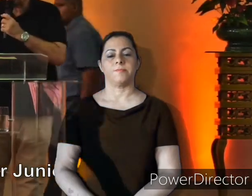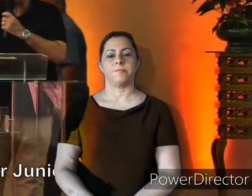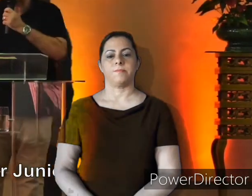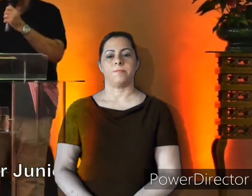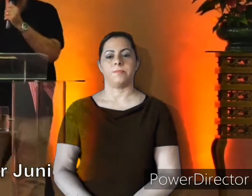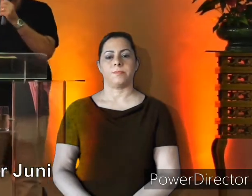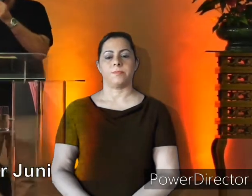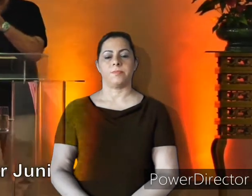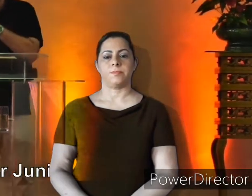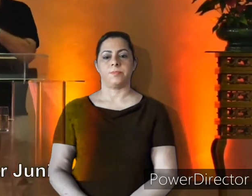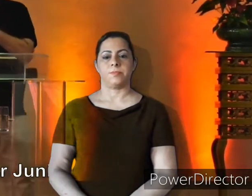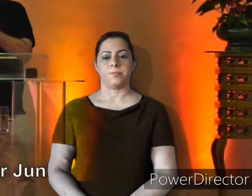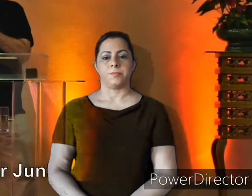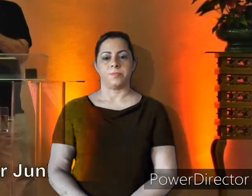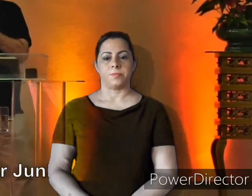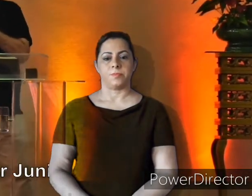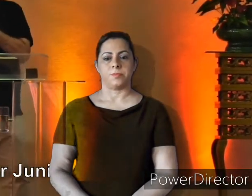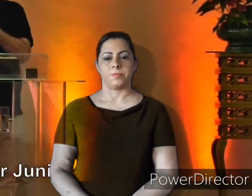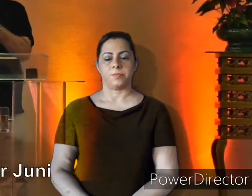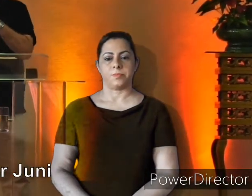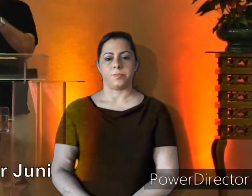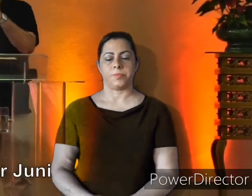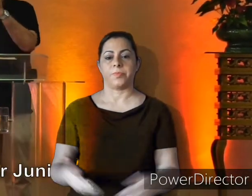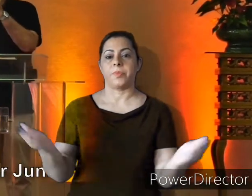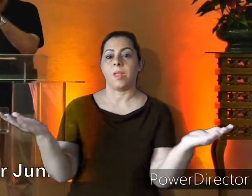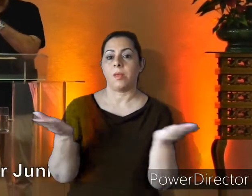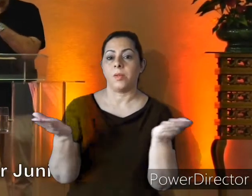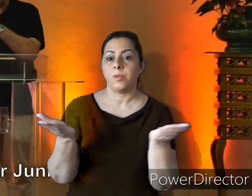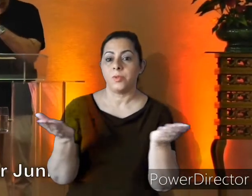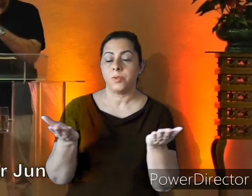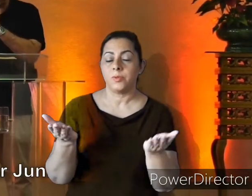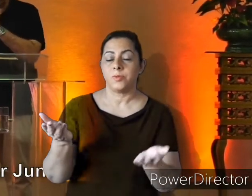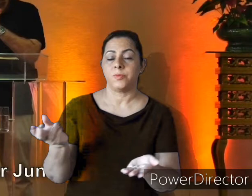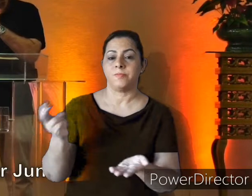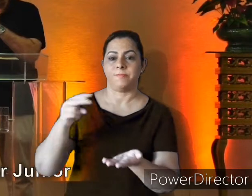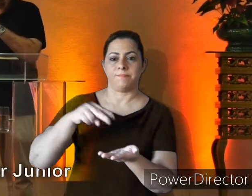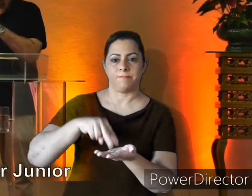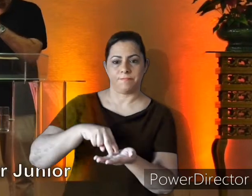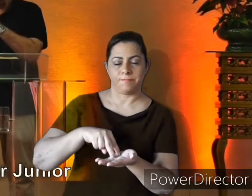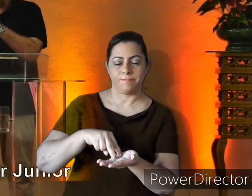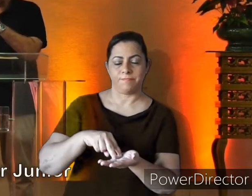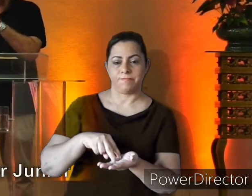Mais uma manhã na presença de Deus, as nossas casas sendo